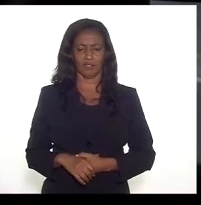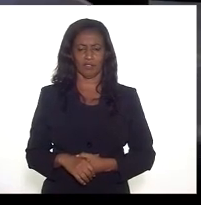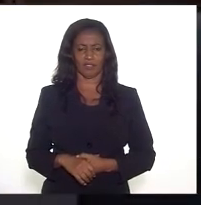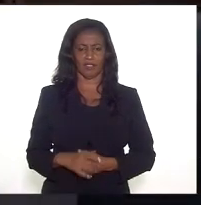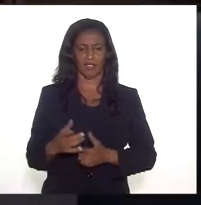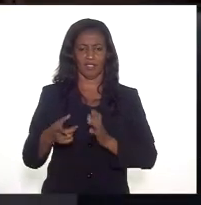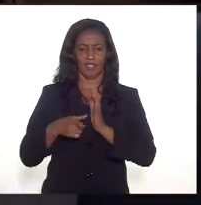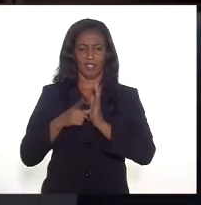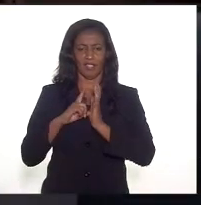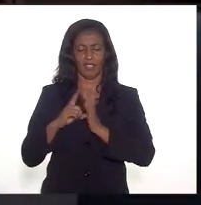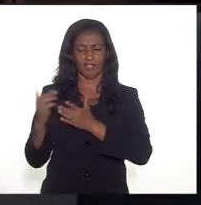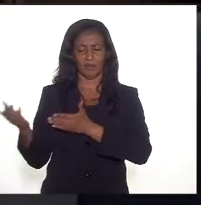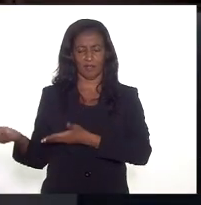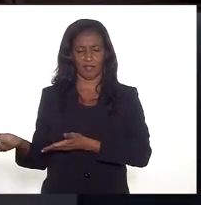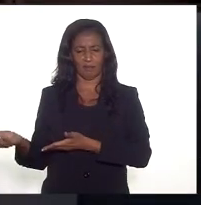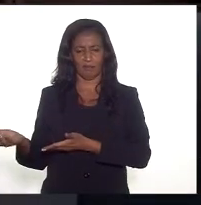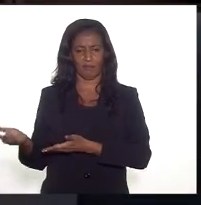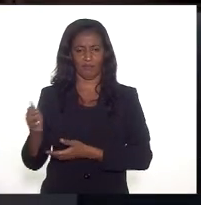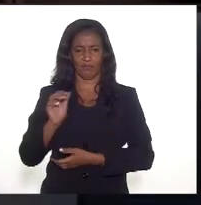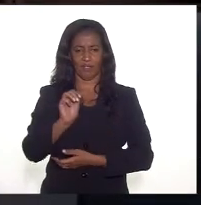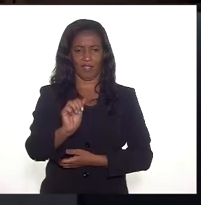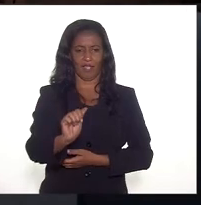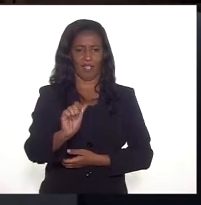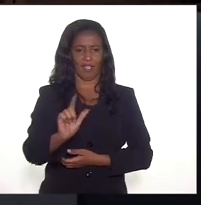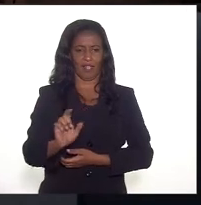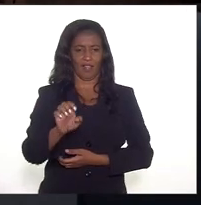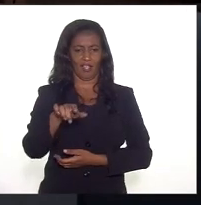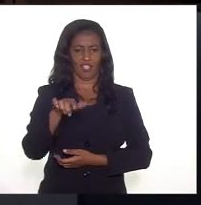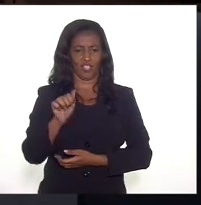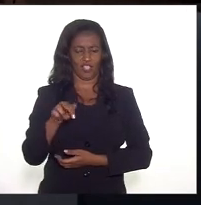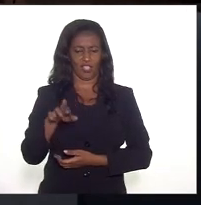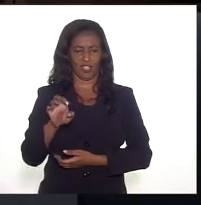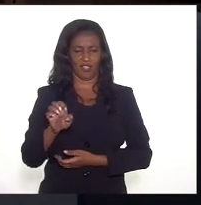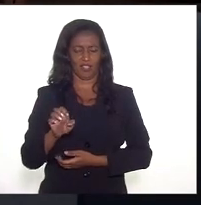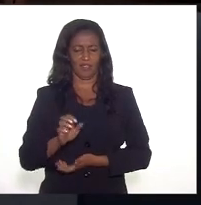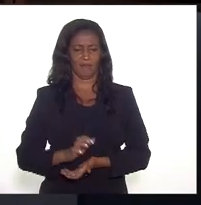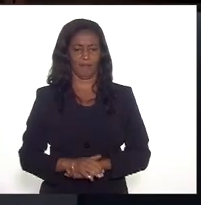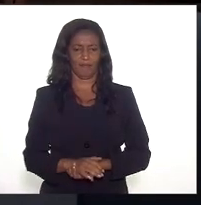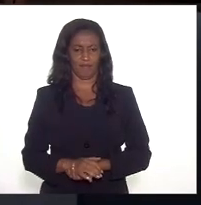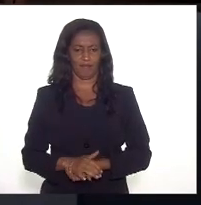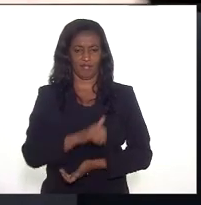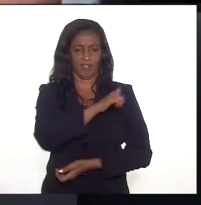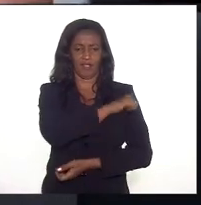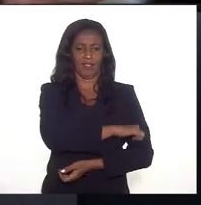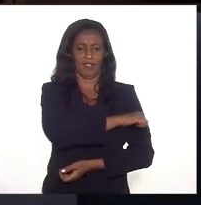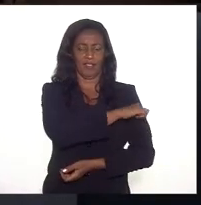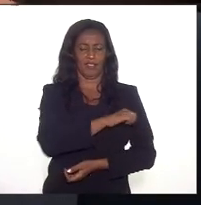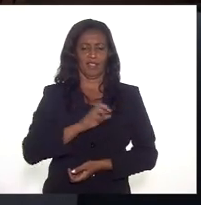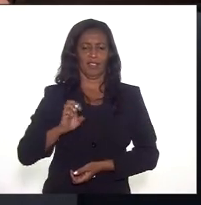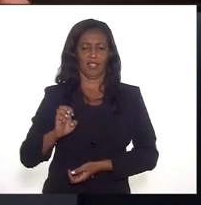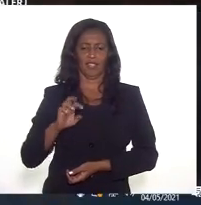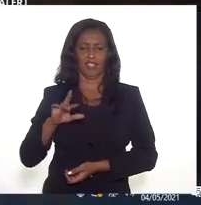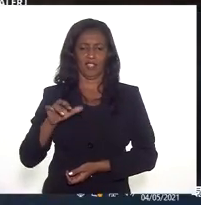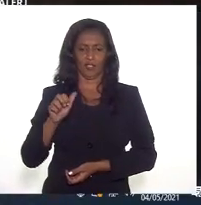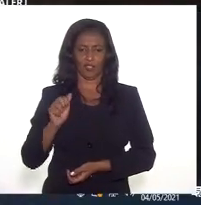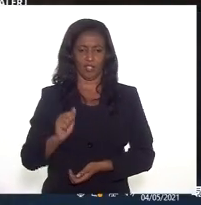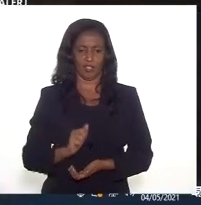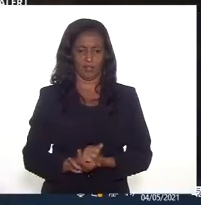antes de passar a palavra para o deputado Alexandre Knoploch. Presidente. Enfermeira Rejane.